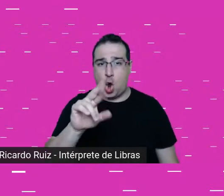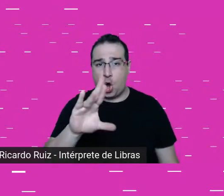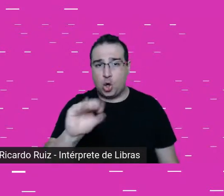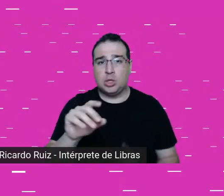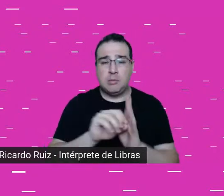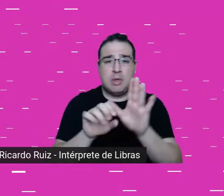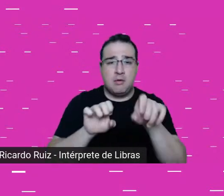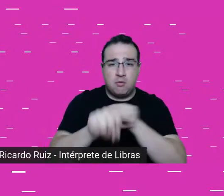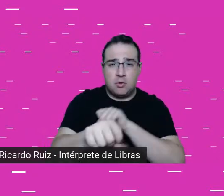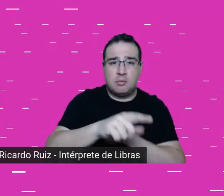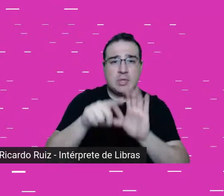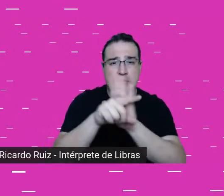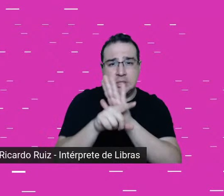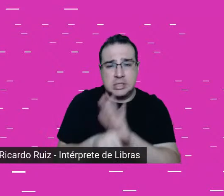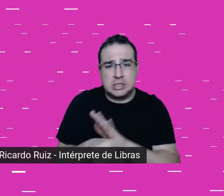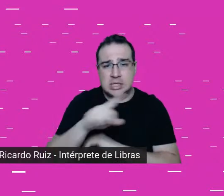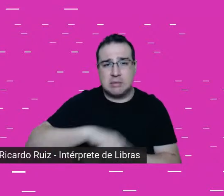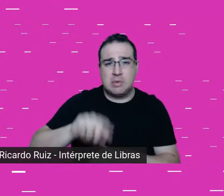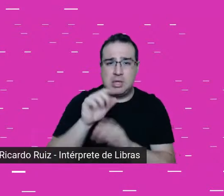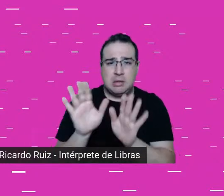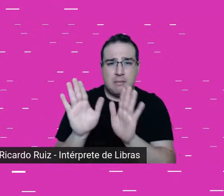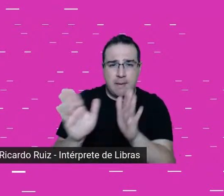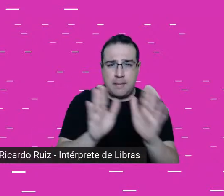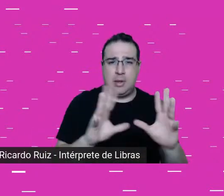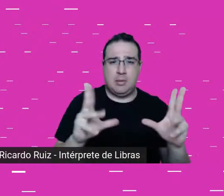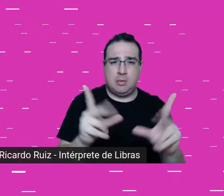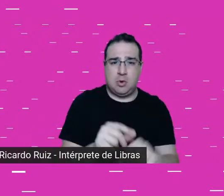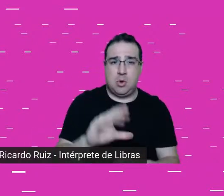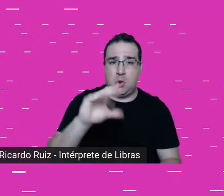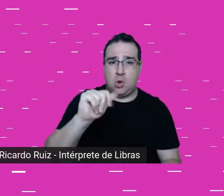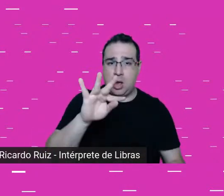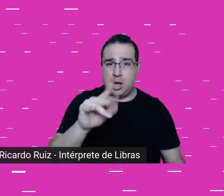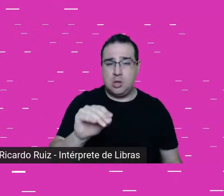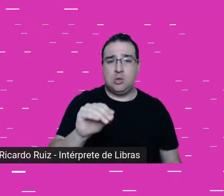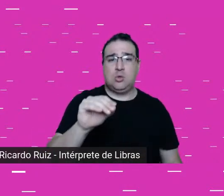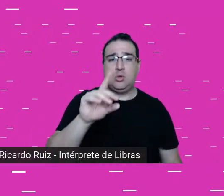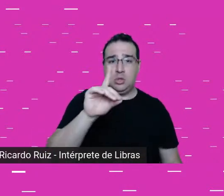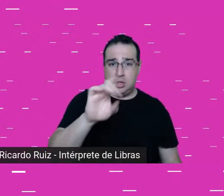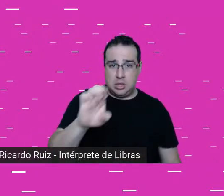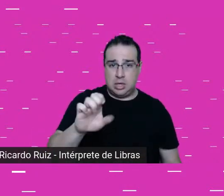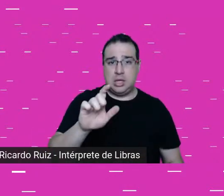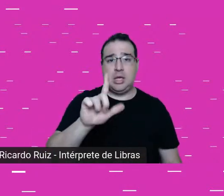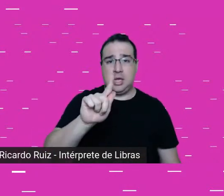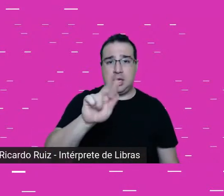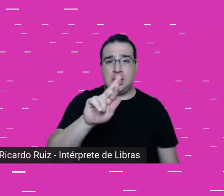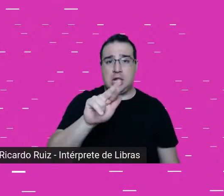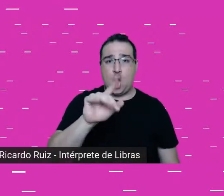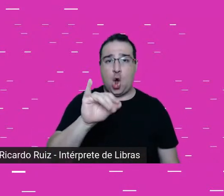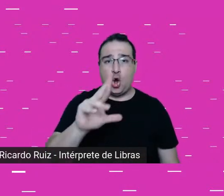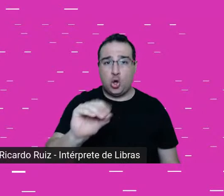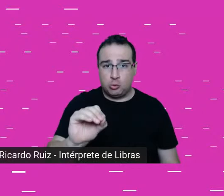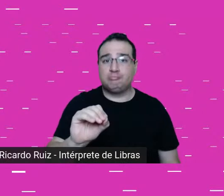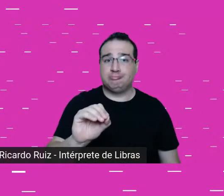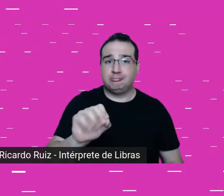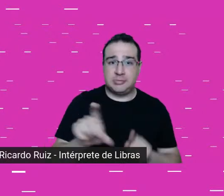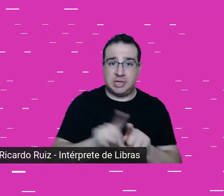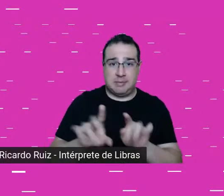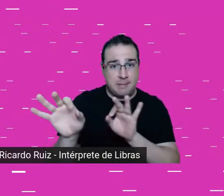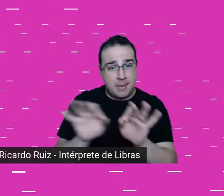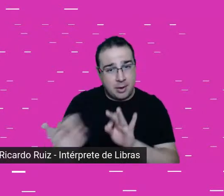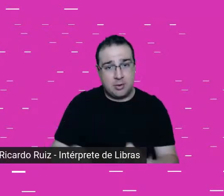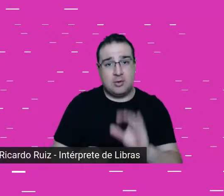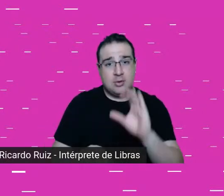de equipe nessa montagem, o Canto de Gregório. Para manutenção do acervo de figurinos do